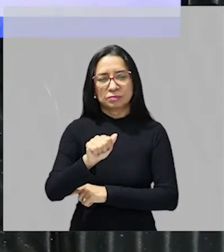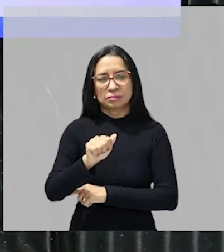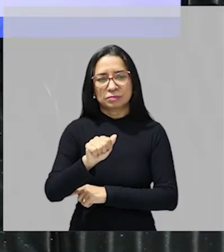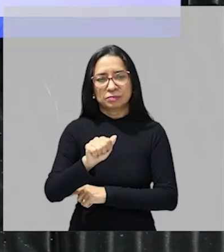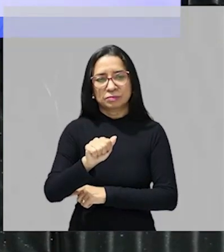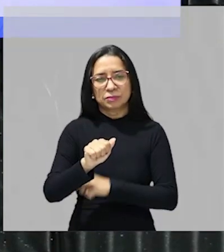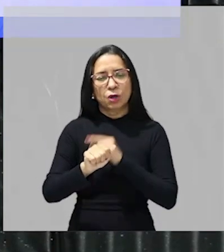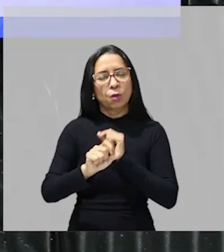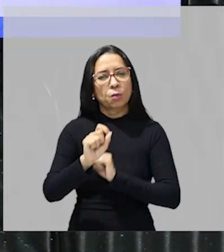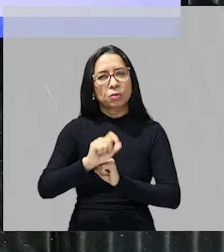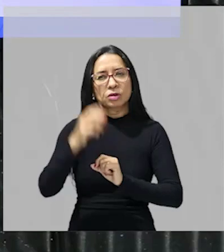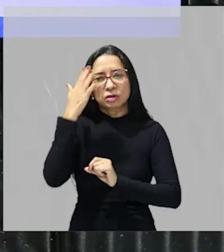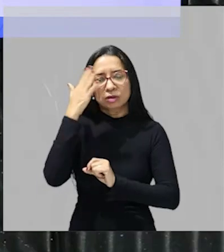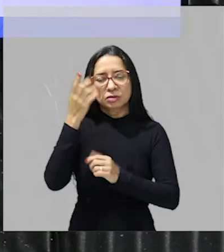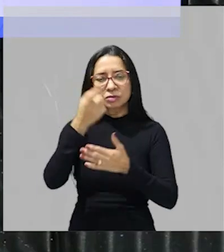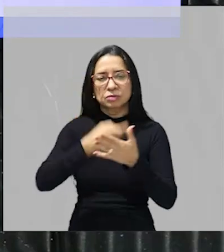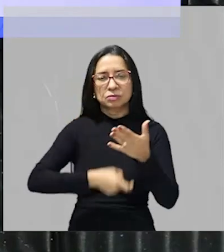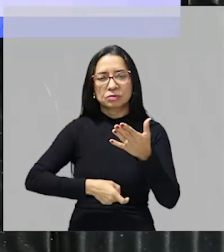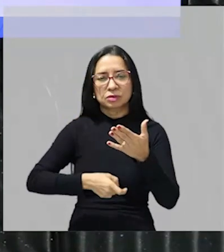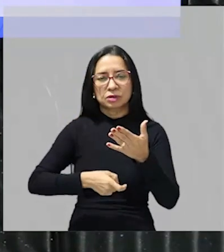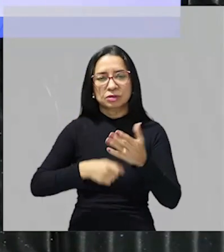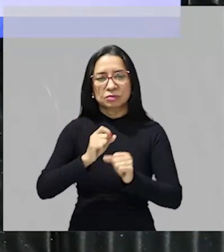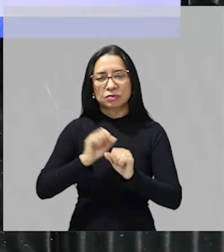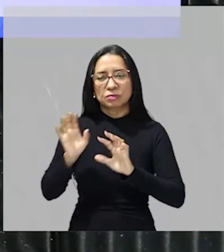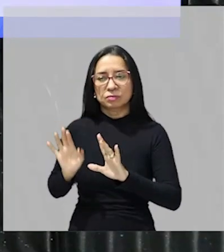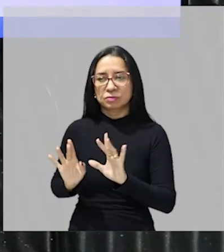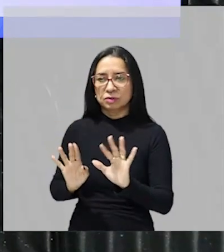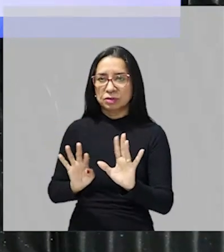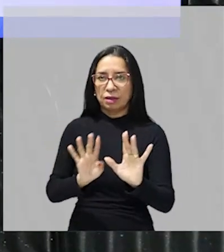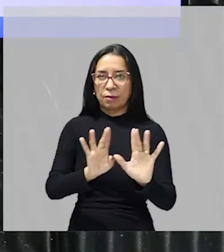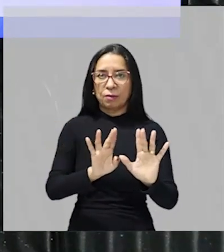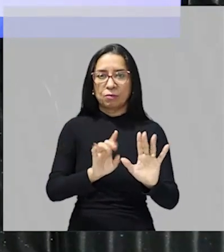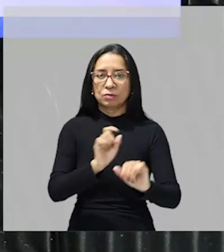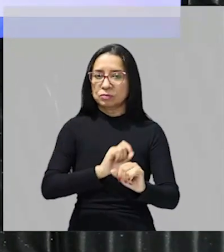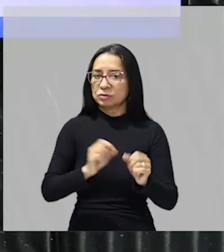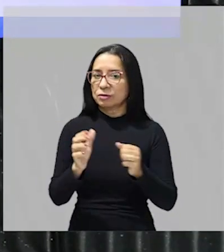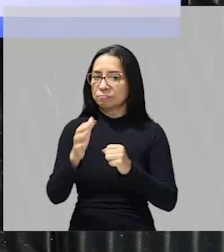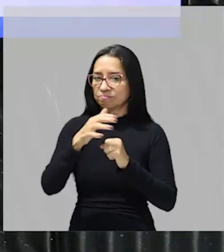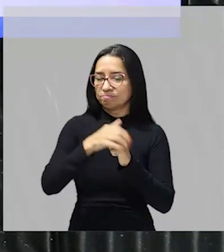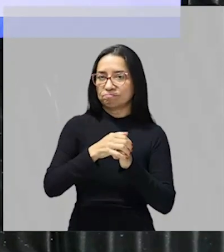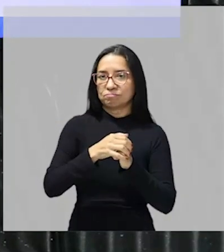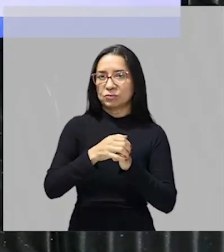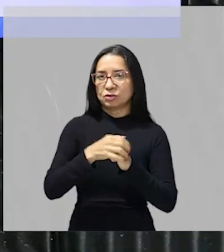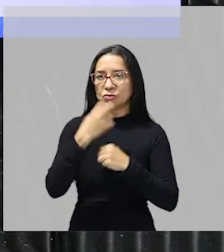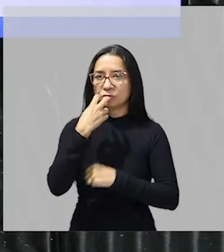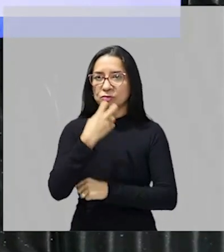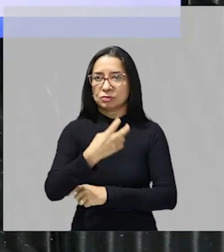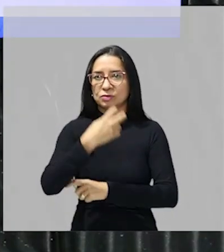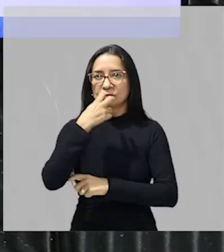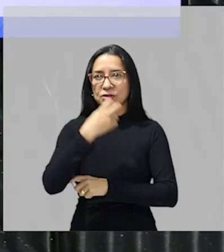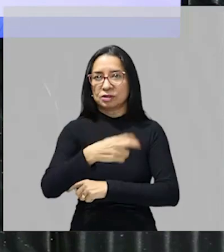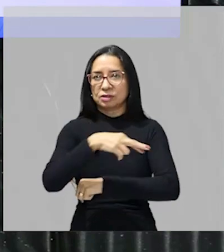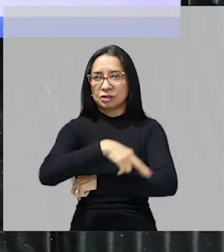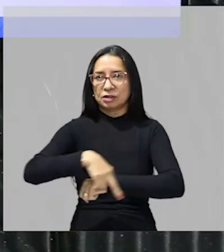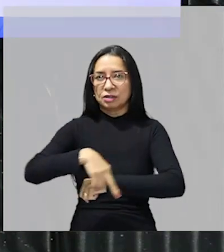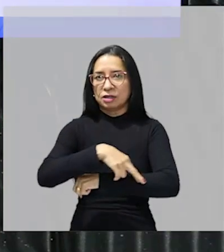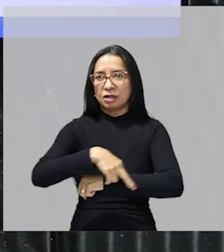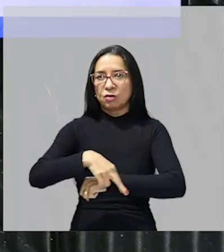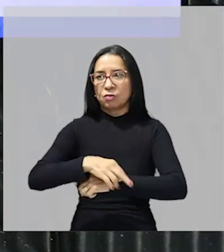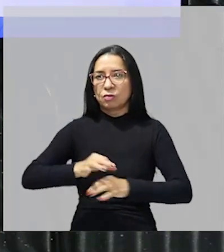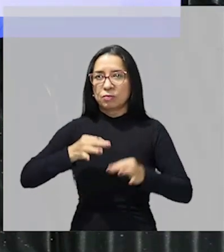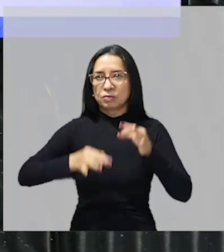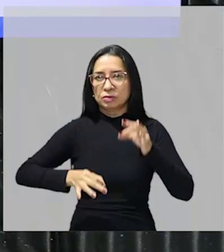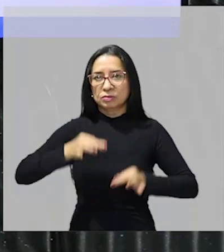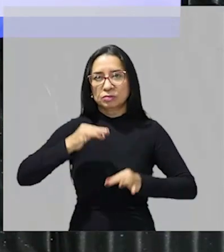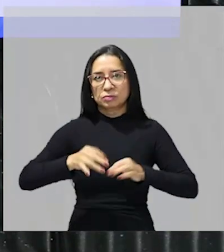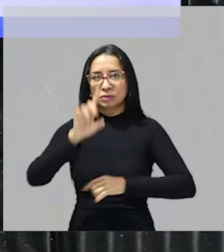Pelo que eu entendi no texto, eles foram para a rua, eles não estavam se escondendo, eles foram gritar na rua por essa justiça,